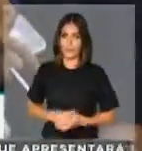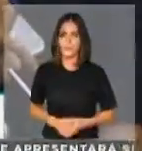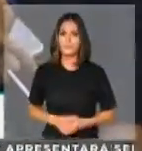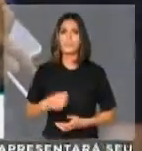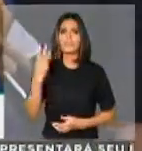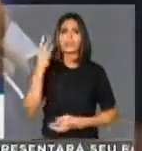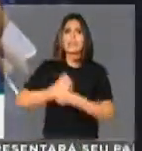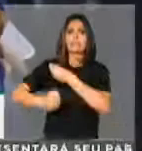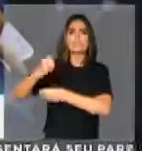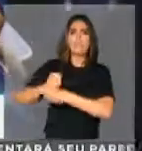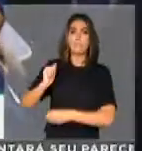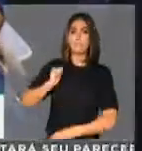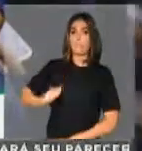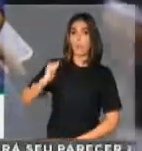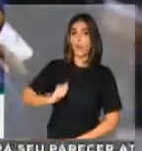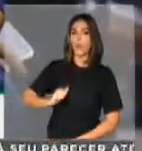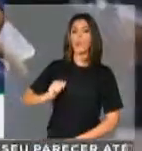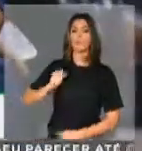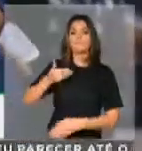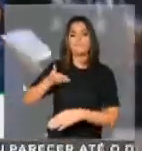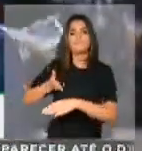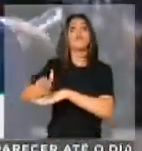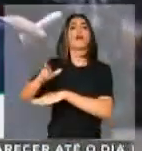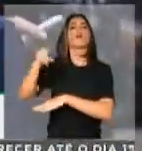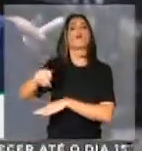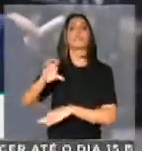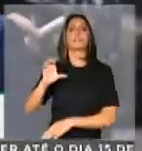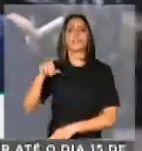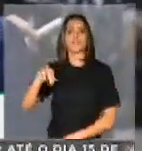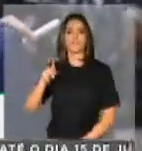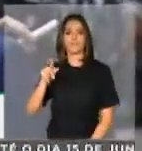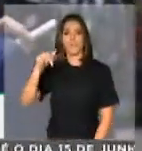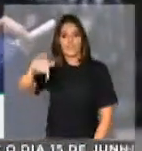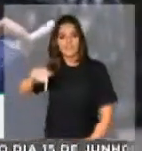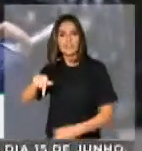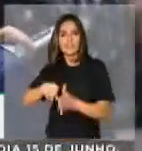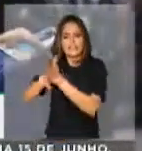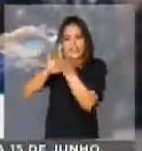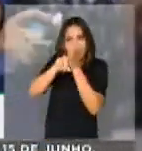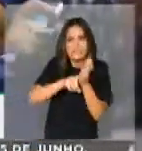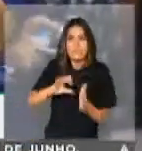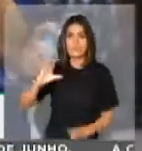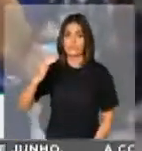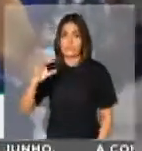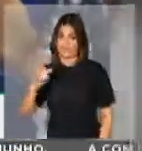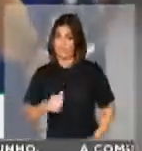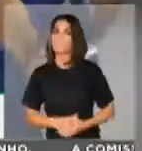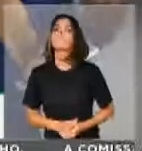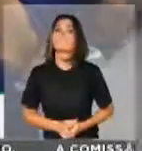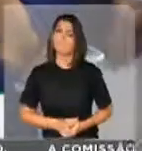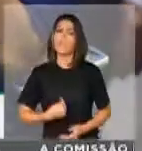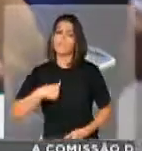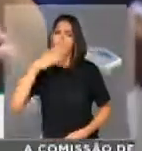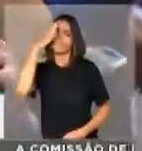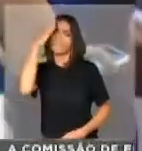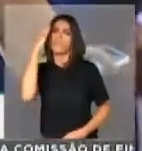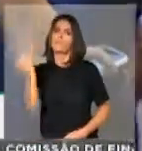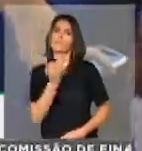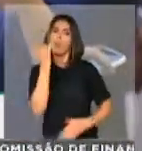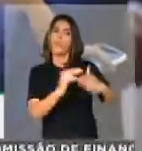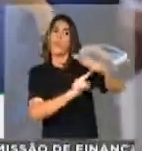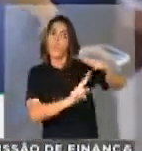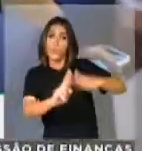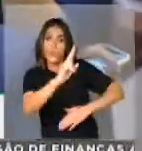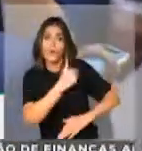fui bolsista de iniciação científica do CNPq e sei quanto é importante para o nosso país as